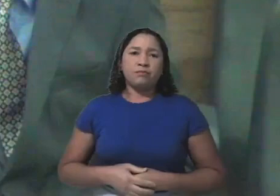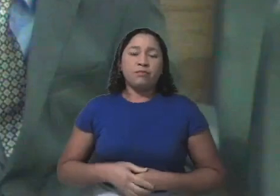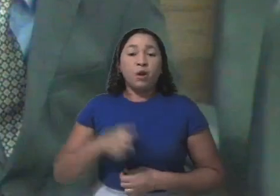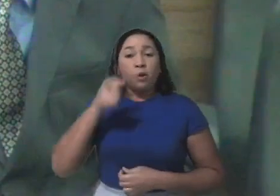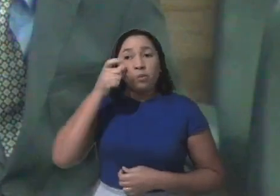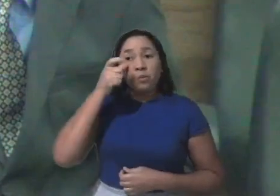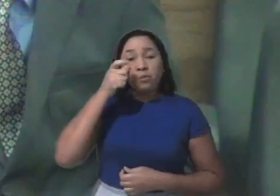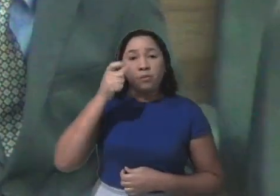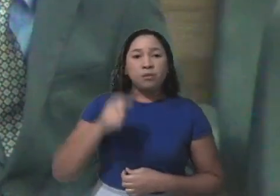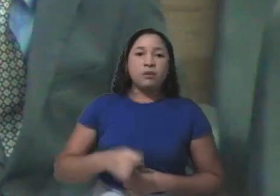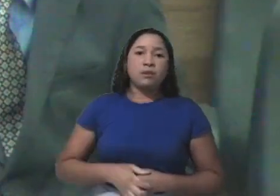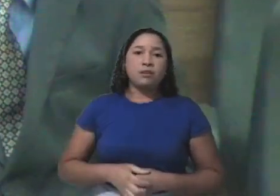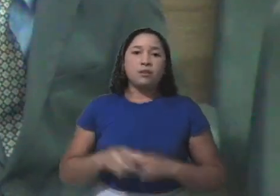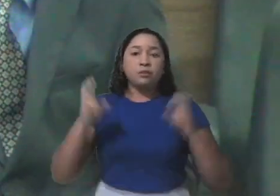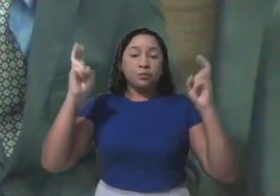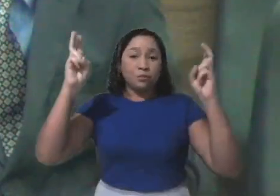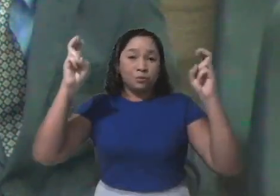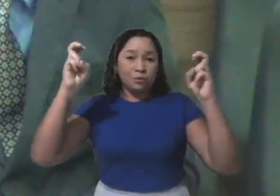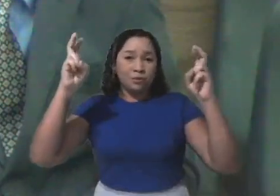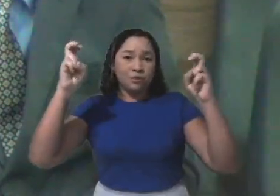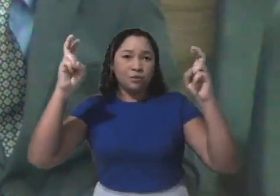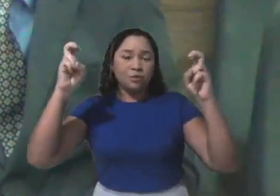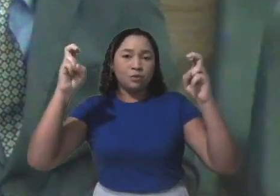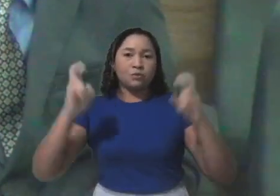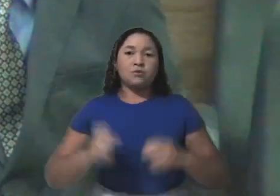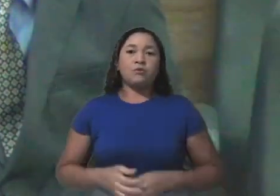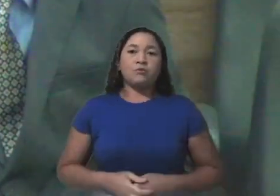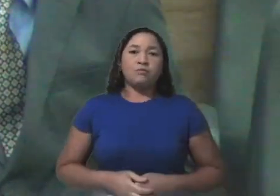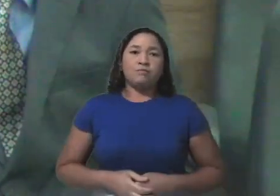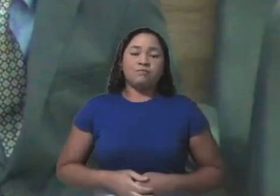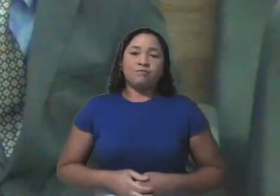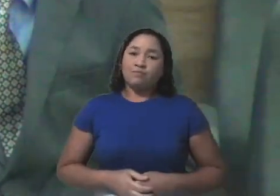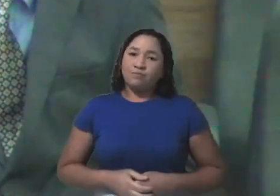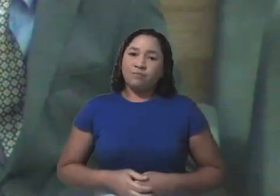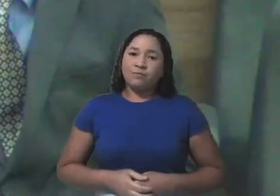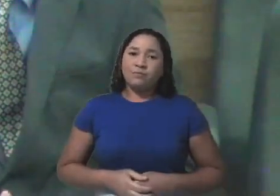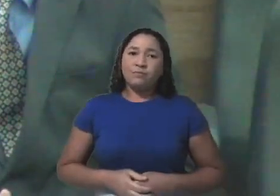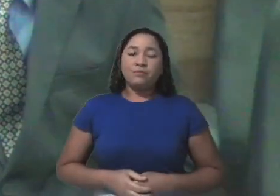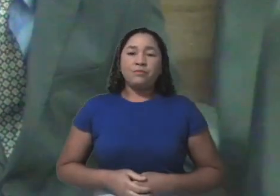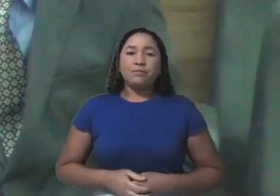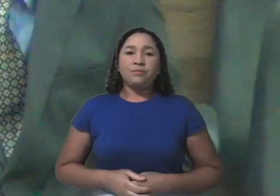desse assunto para extorquir, para enganar, para dividir.